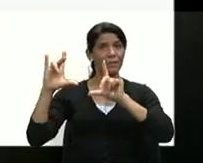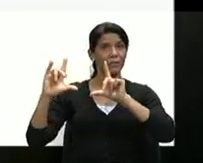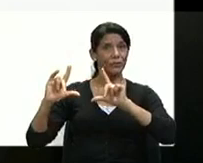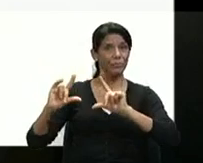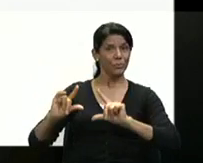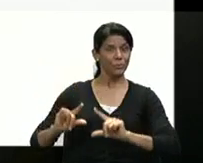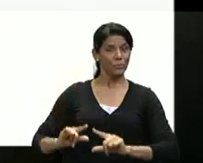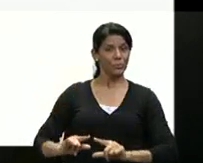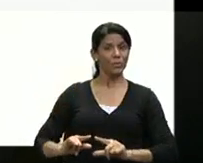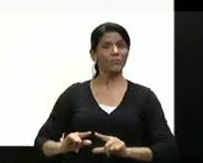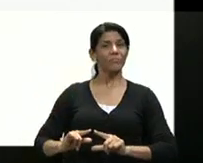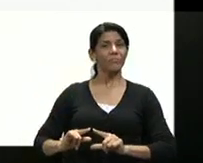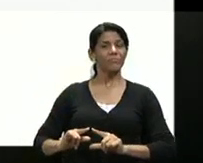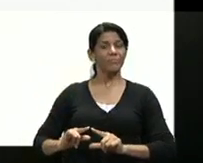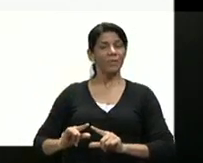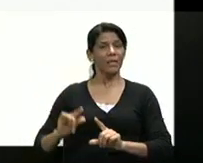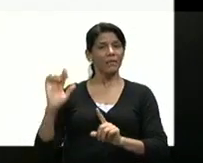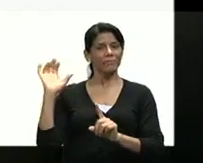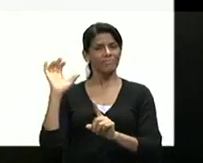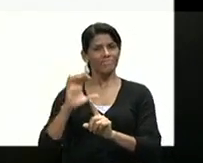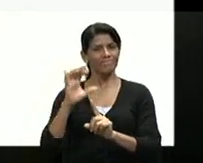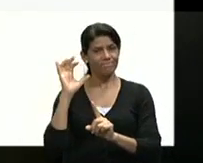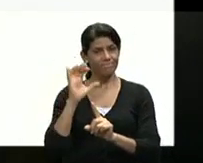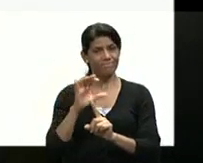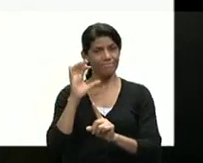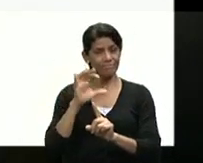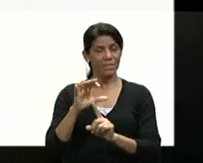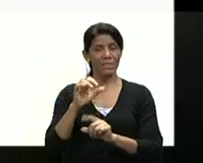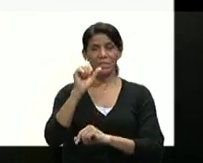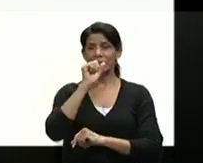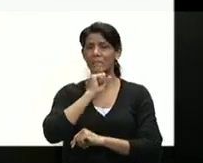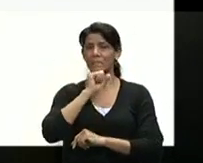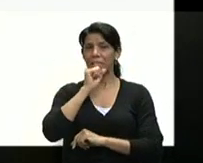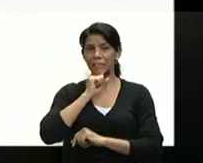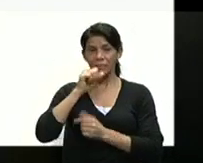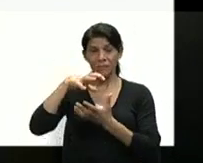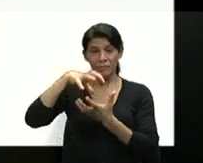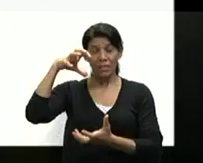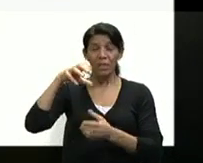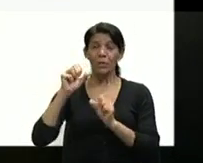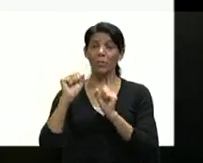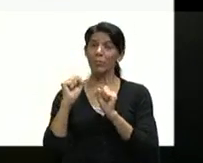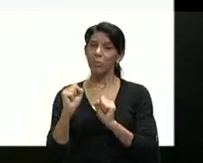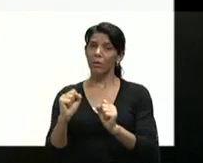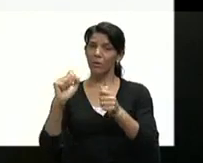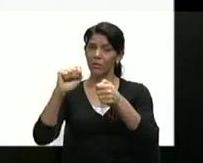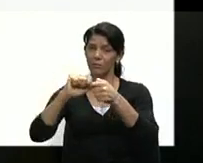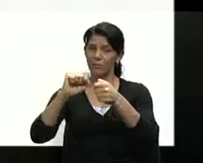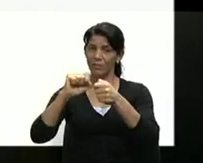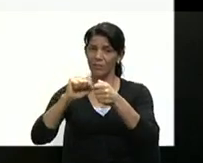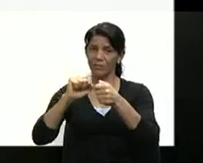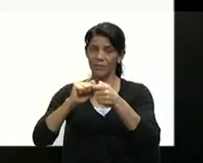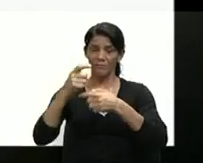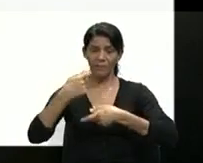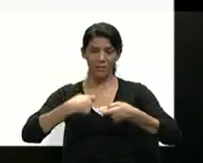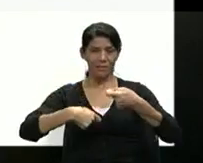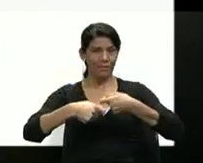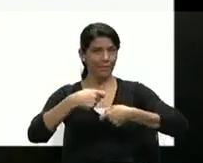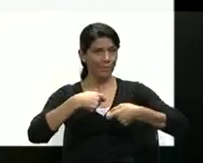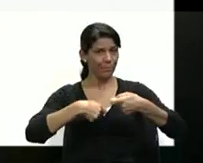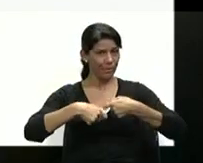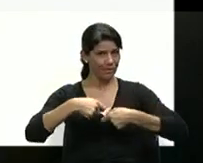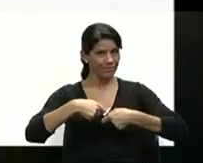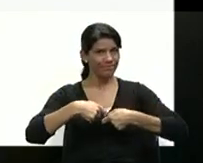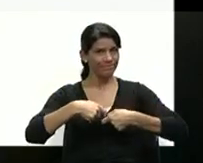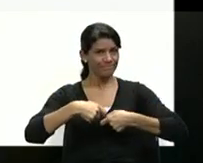o impacto que esse envelhecimento pode provocar na economia. E